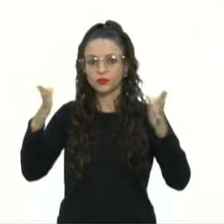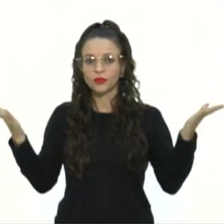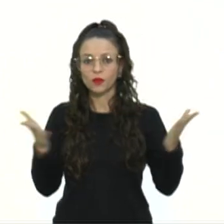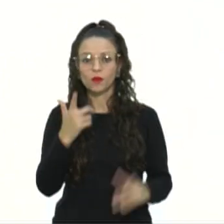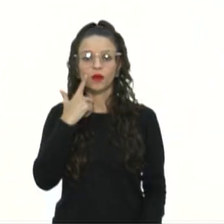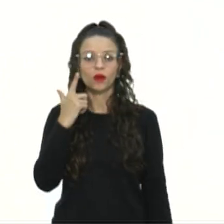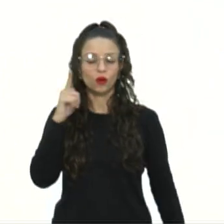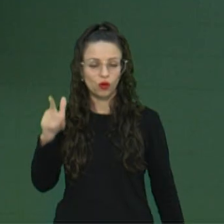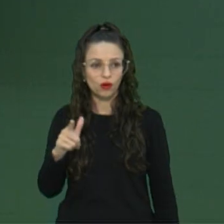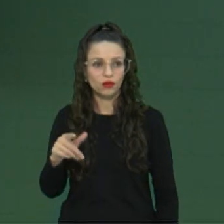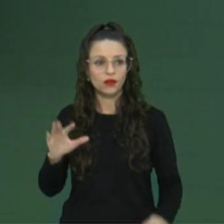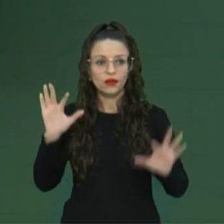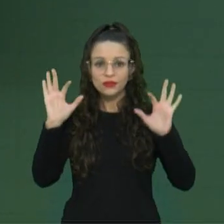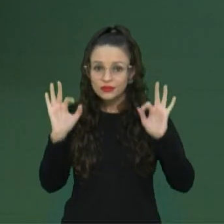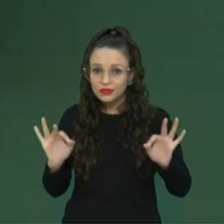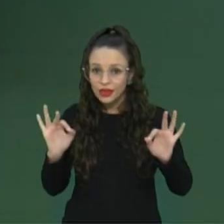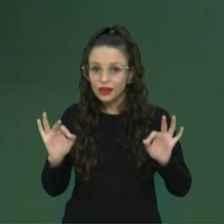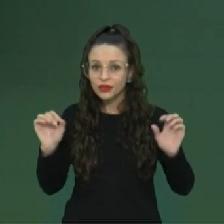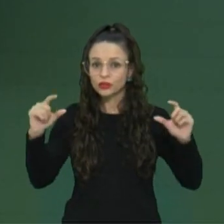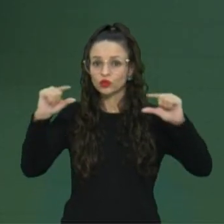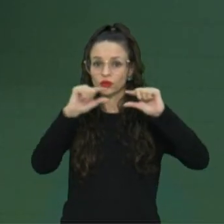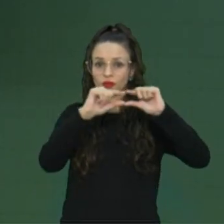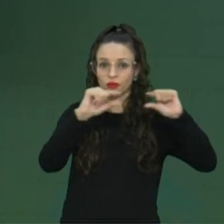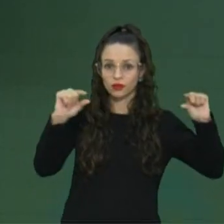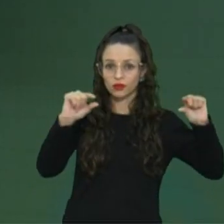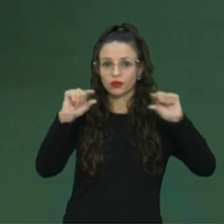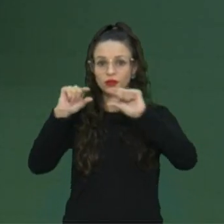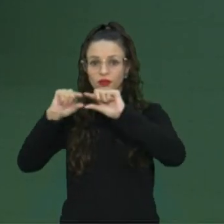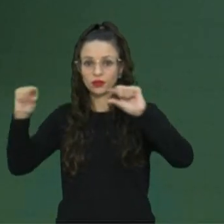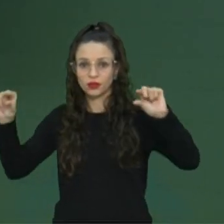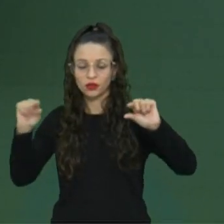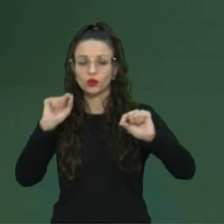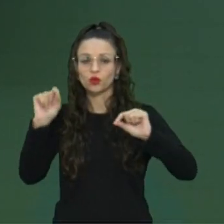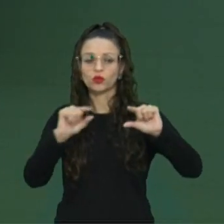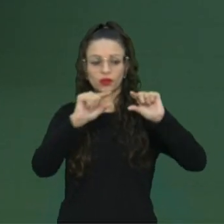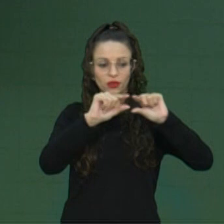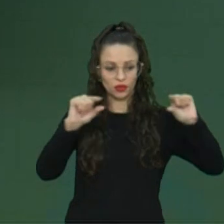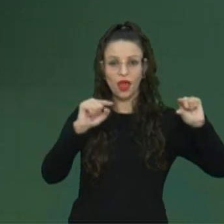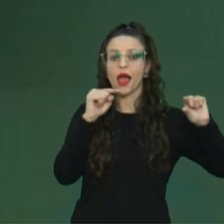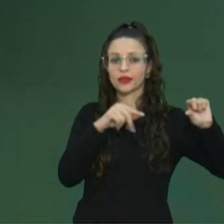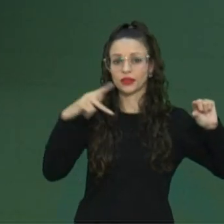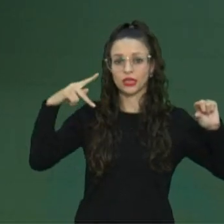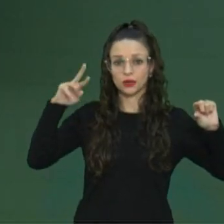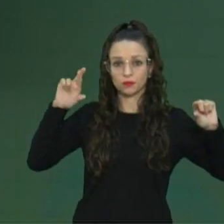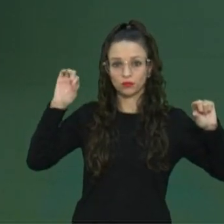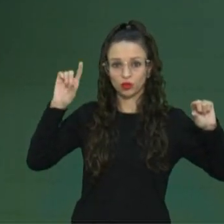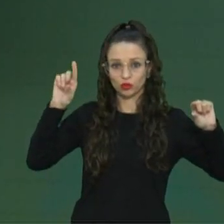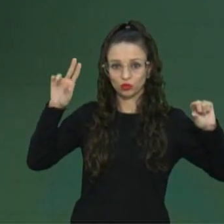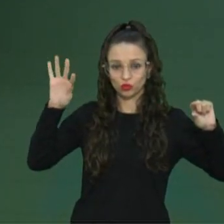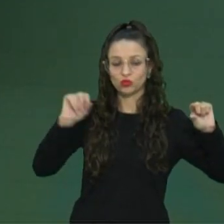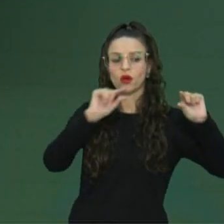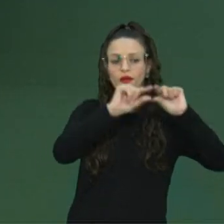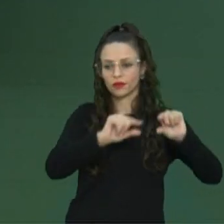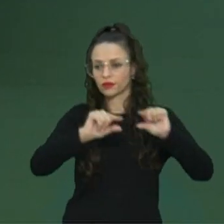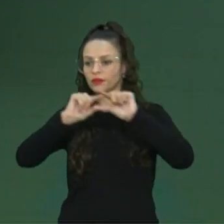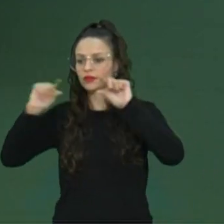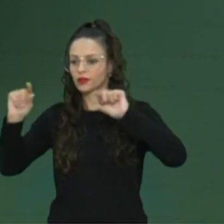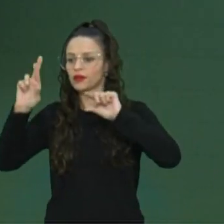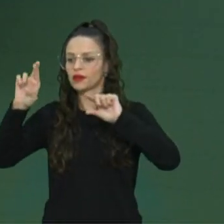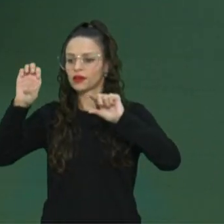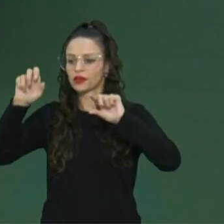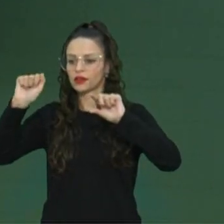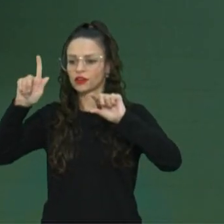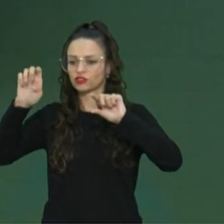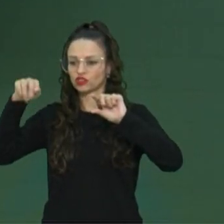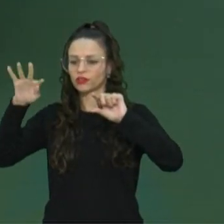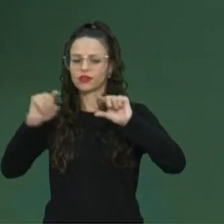uma olhadinha se elas estão na posição certa, ou seja, o que eu quero como produto está do lado dos produtos, o que eu quero como reagente está lá do